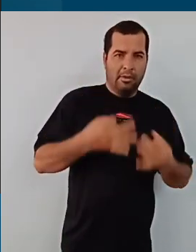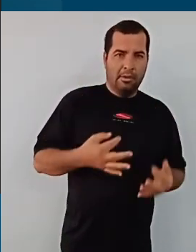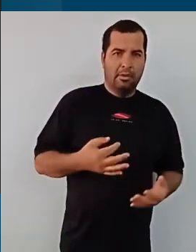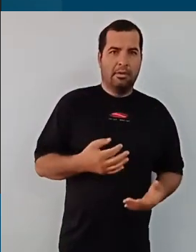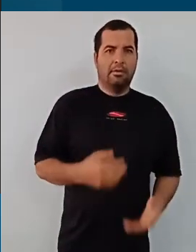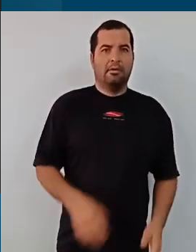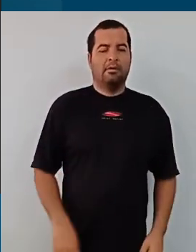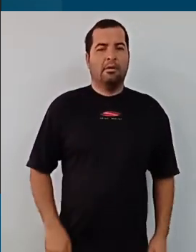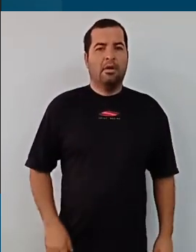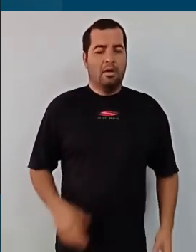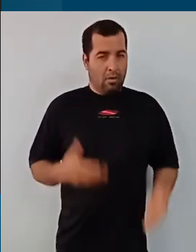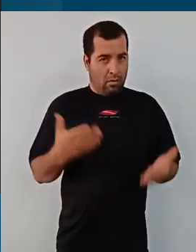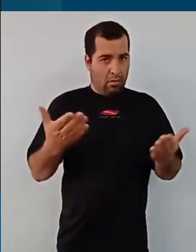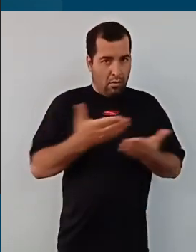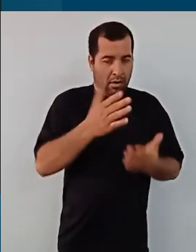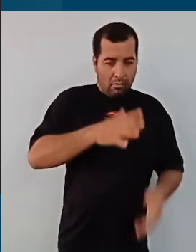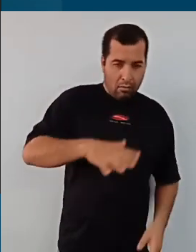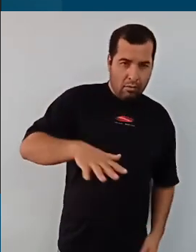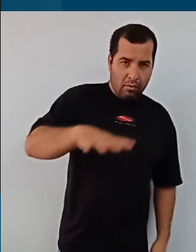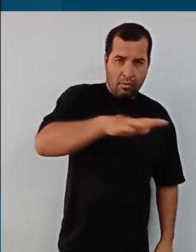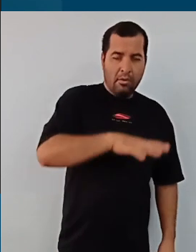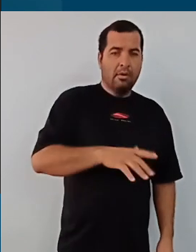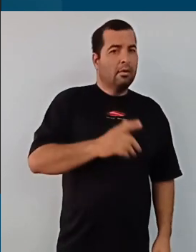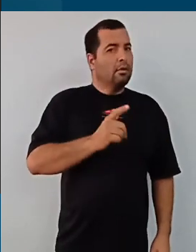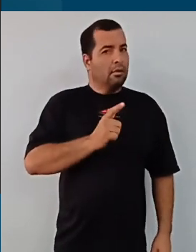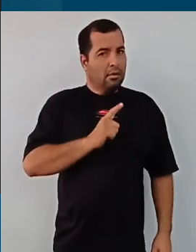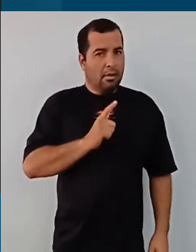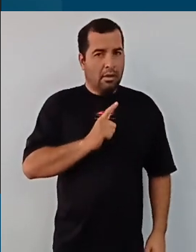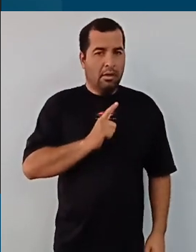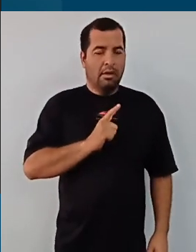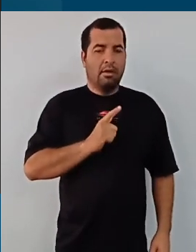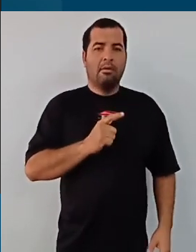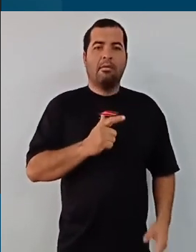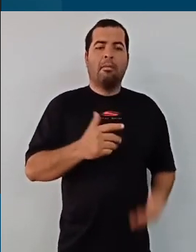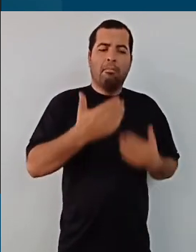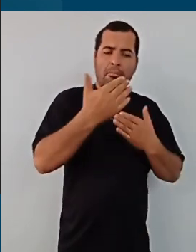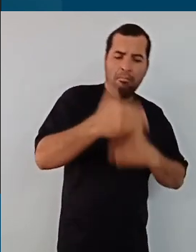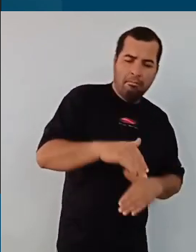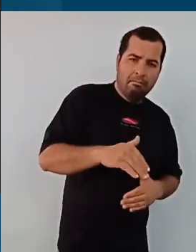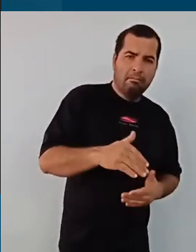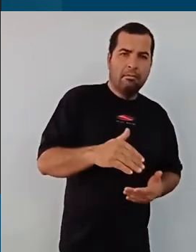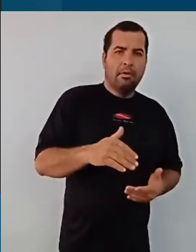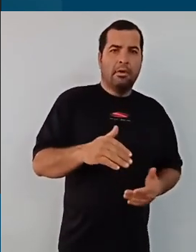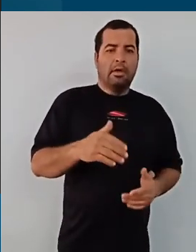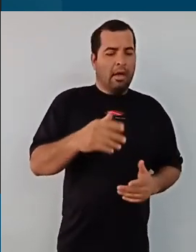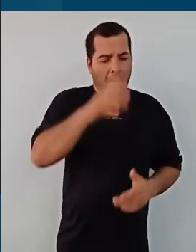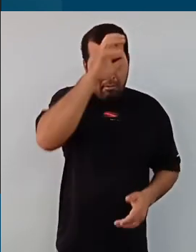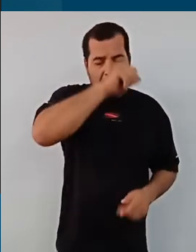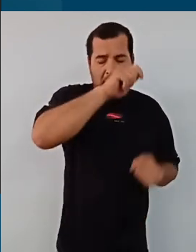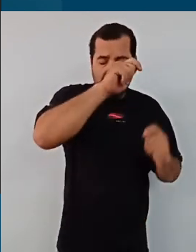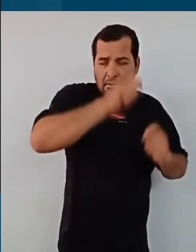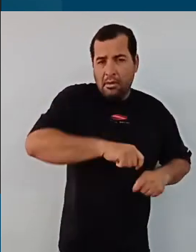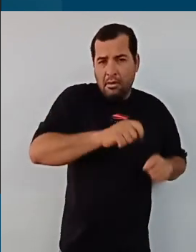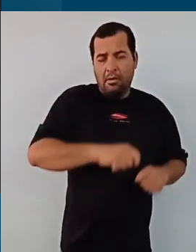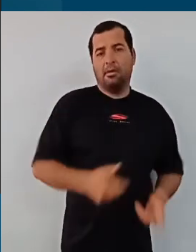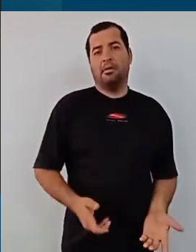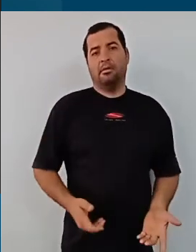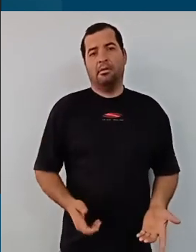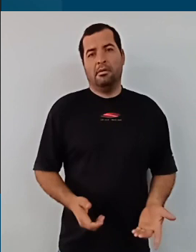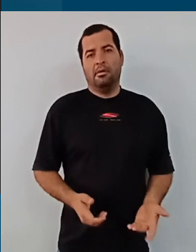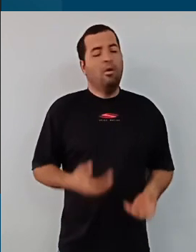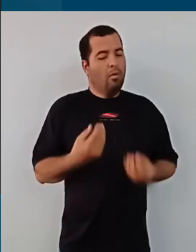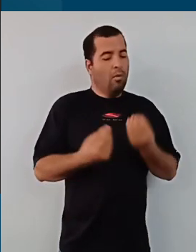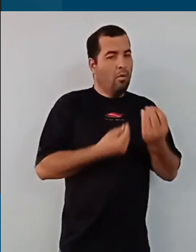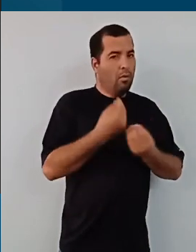esse momento de avaliação, tornando o momento de avaliação um momento de aprendizagem. De que